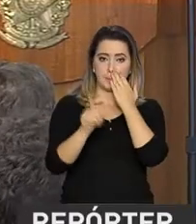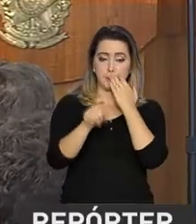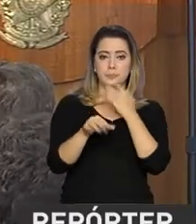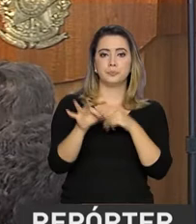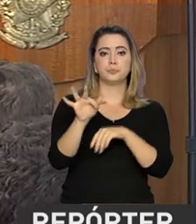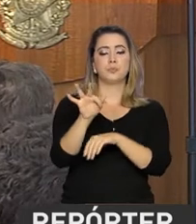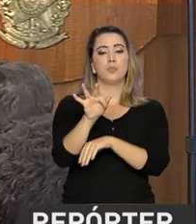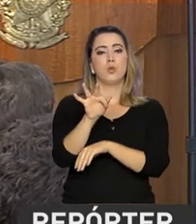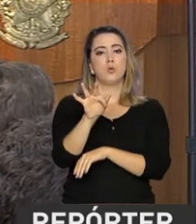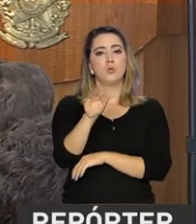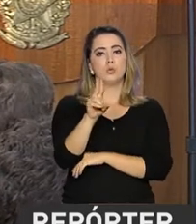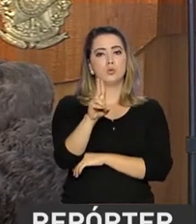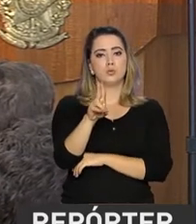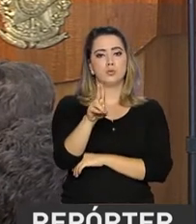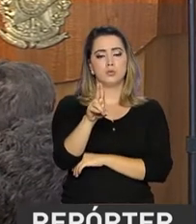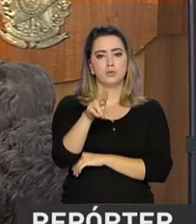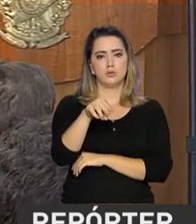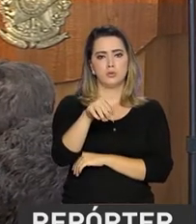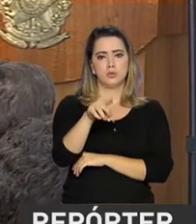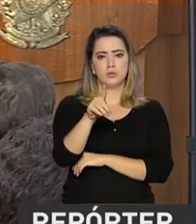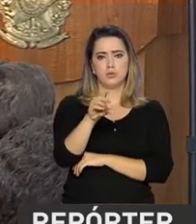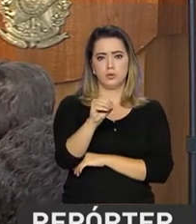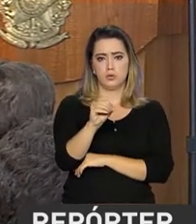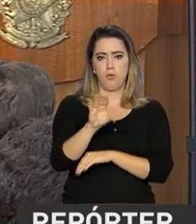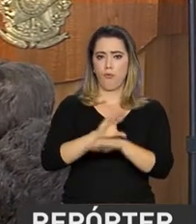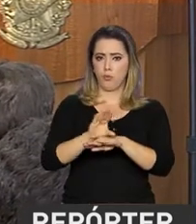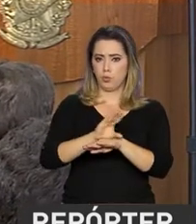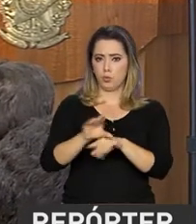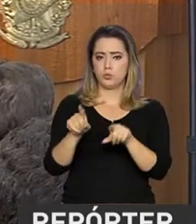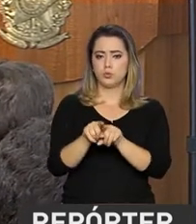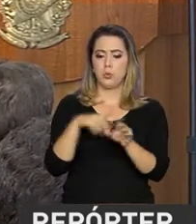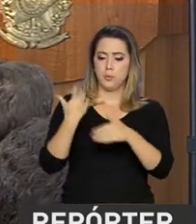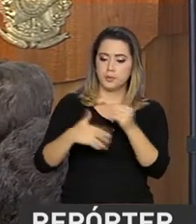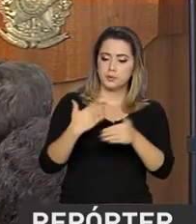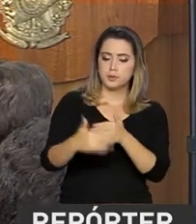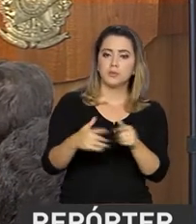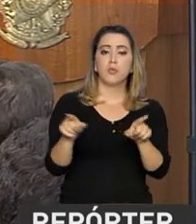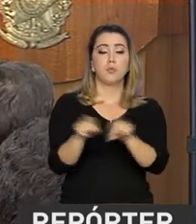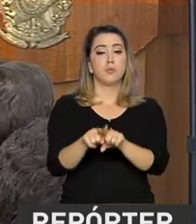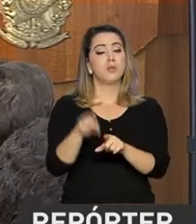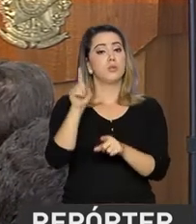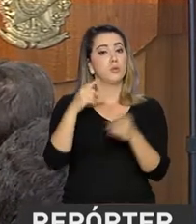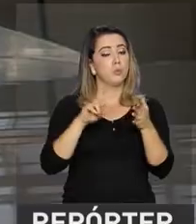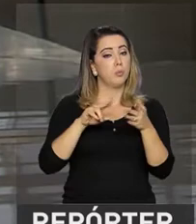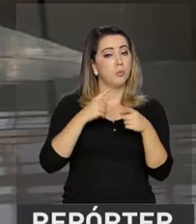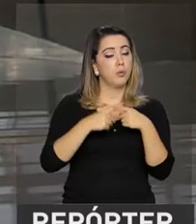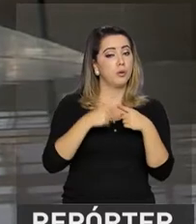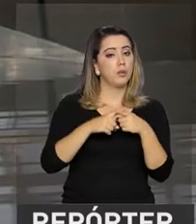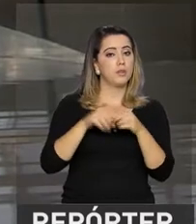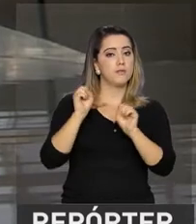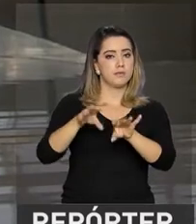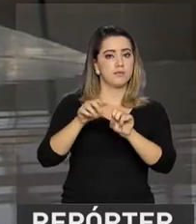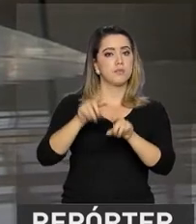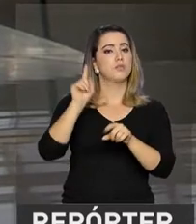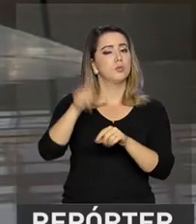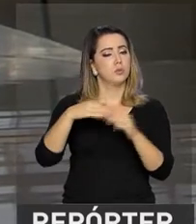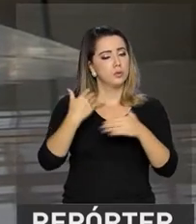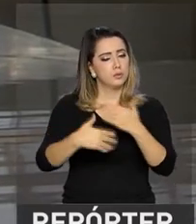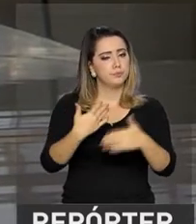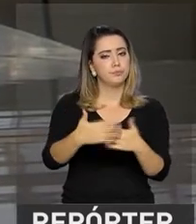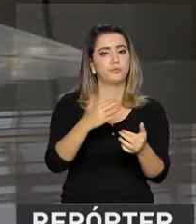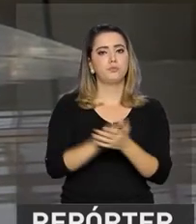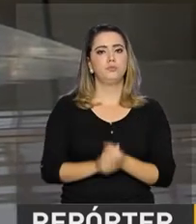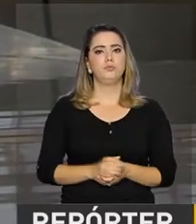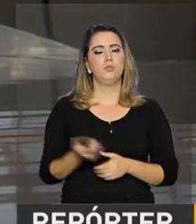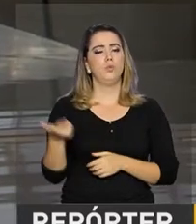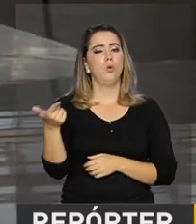fundo constitucional para o desenvolvimento nacional porque a educação é desenvolvimento outra novidade do programa é